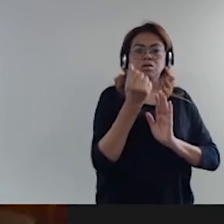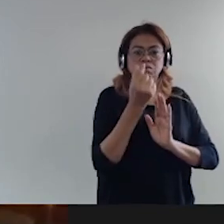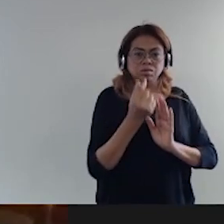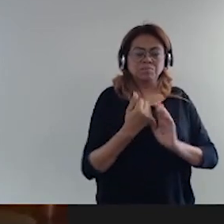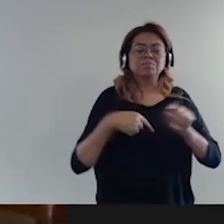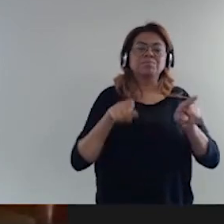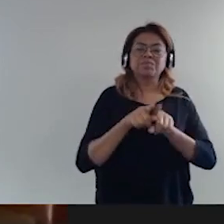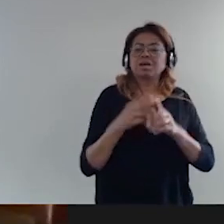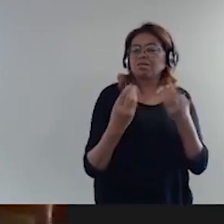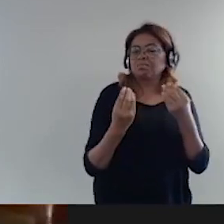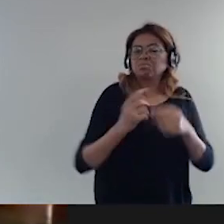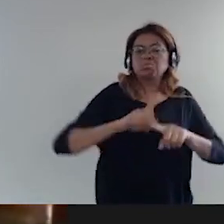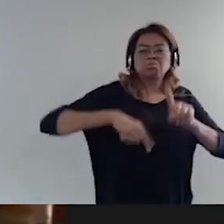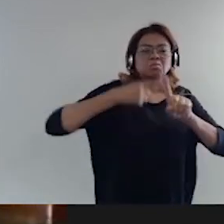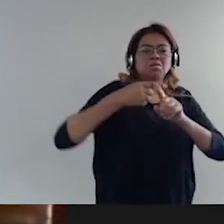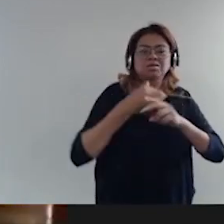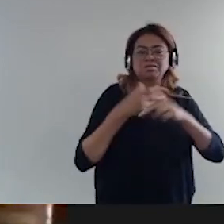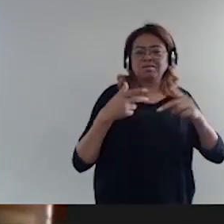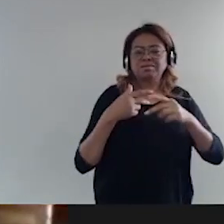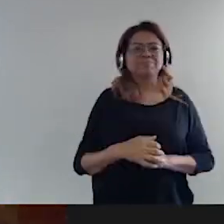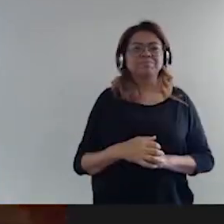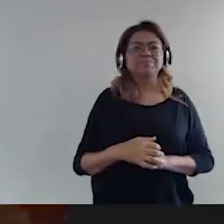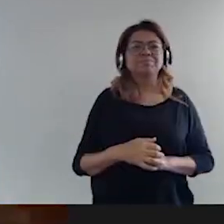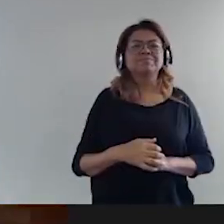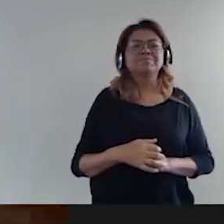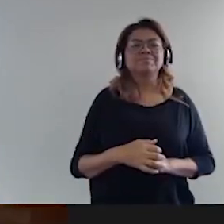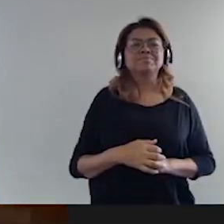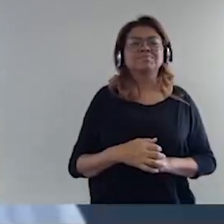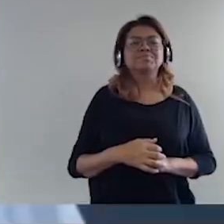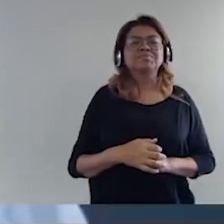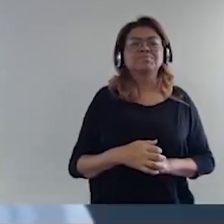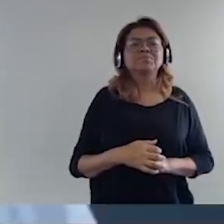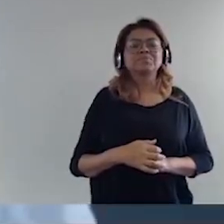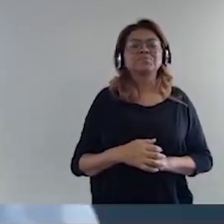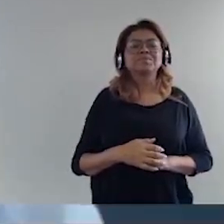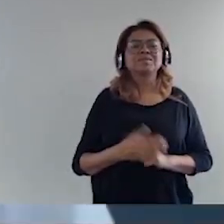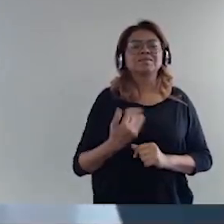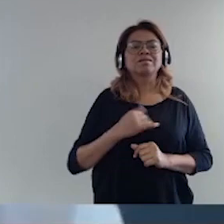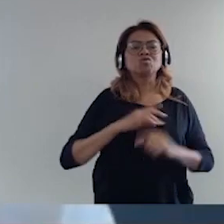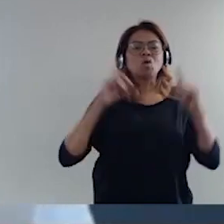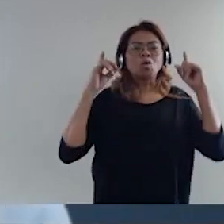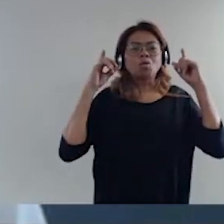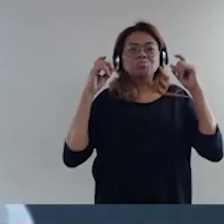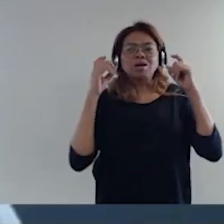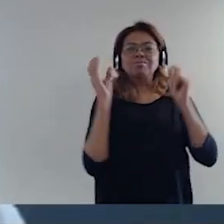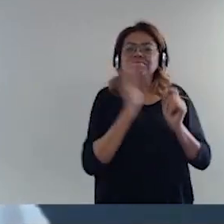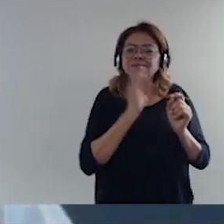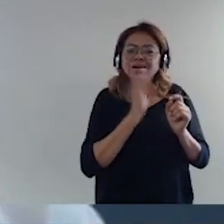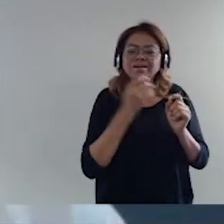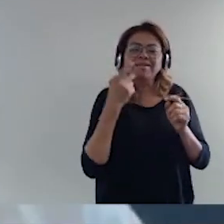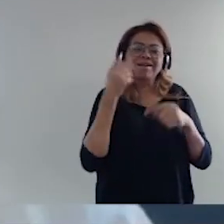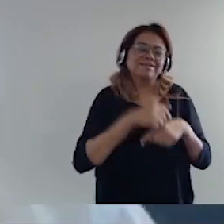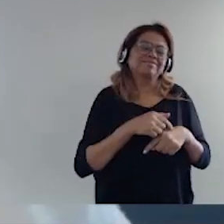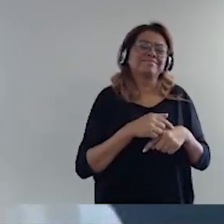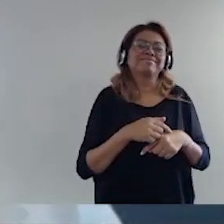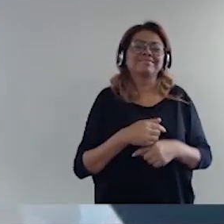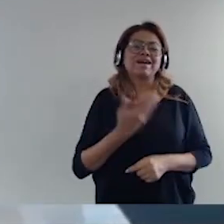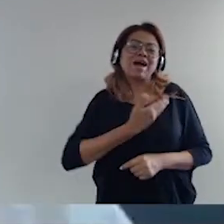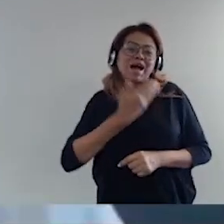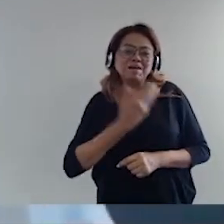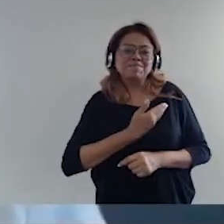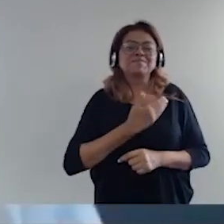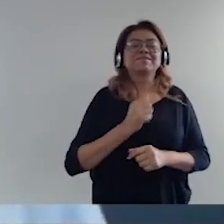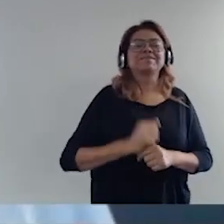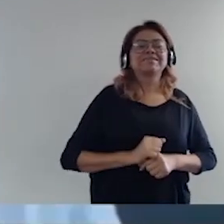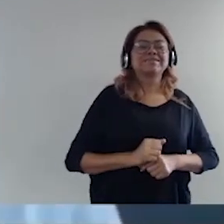e muito mais. Com a palavra. Colocamos o som rapidamente. Meus caros amigos